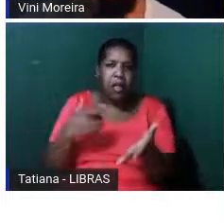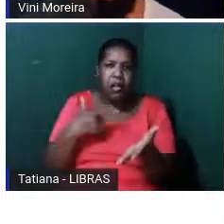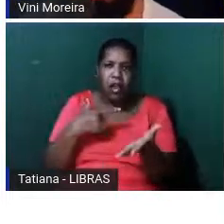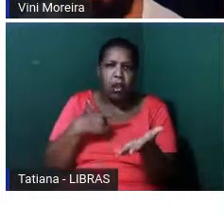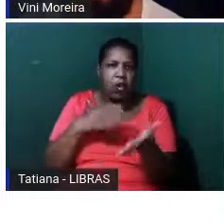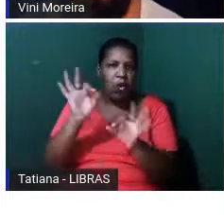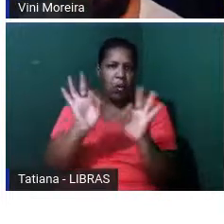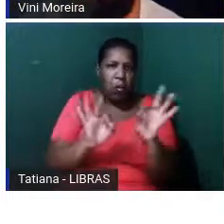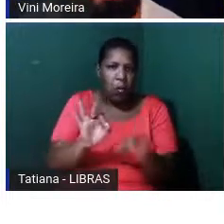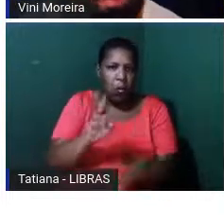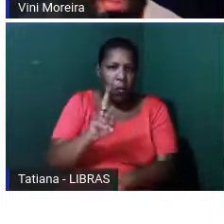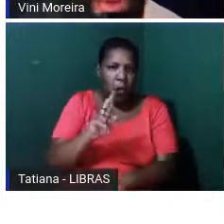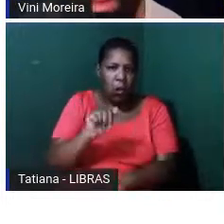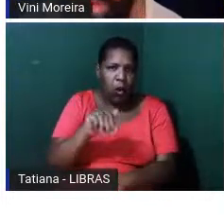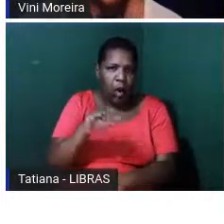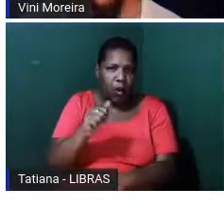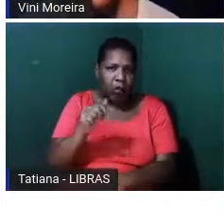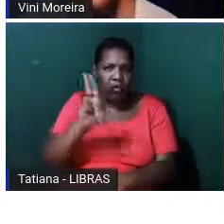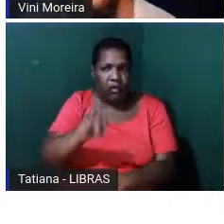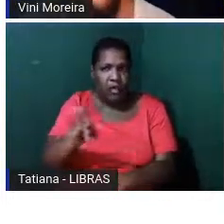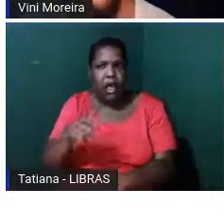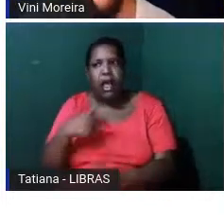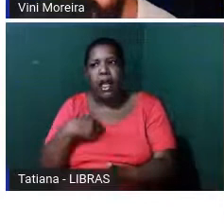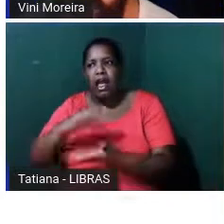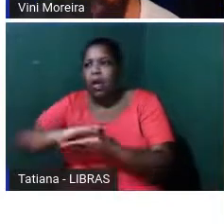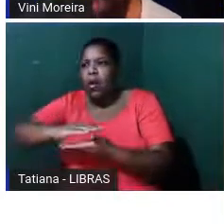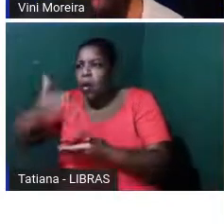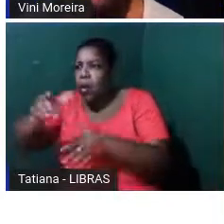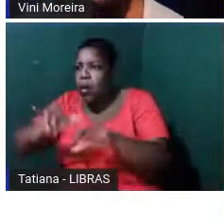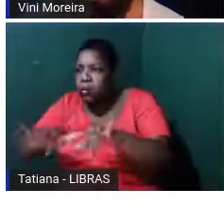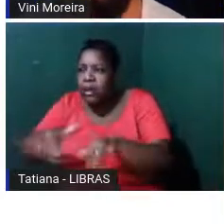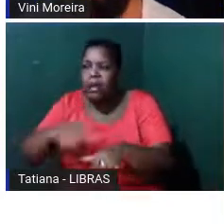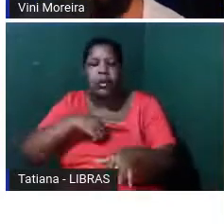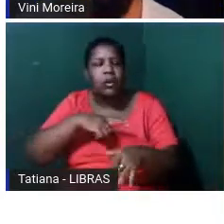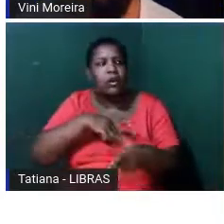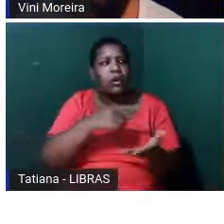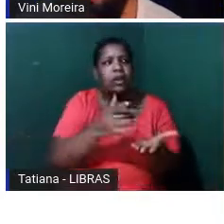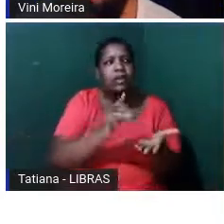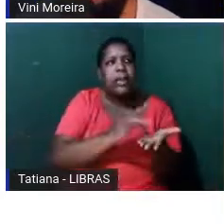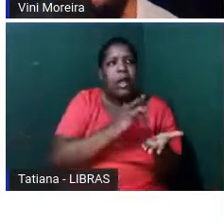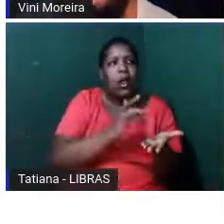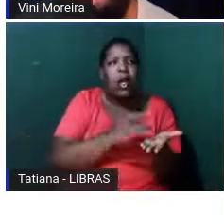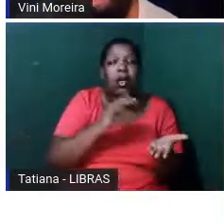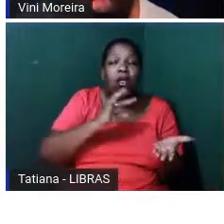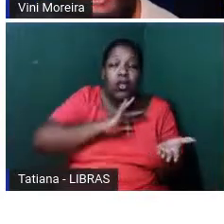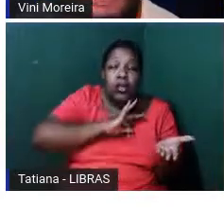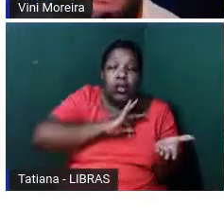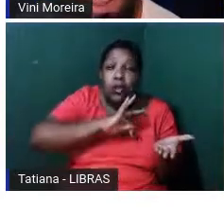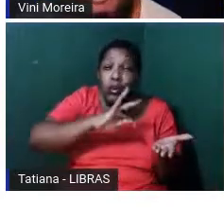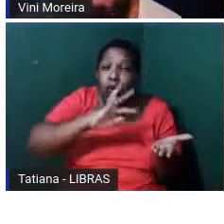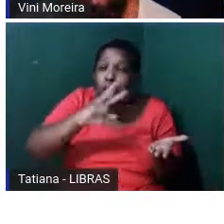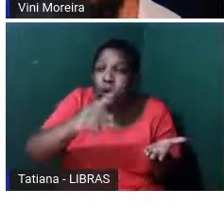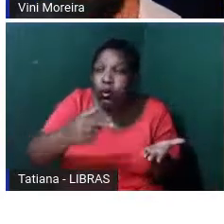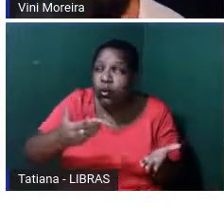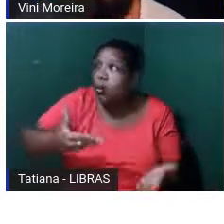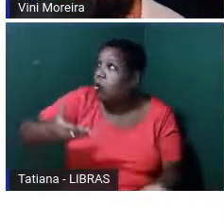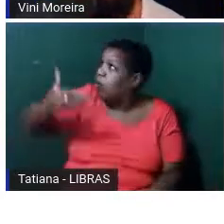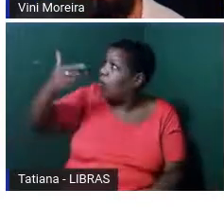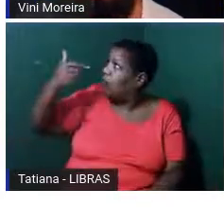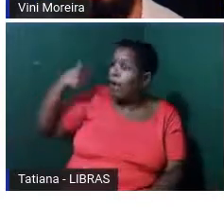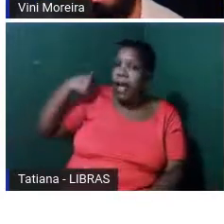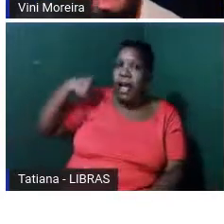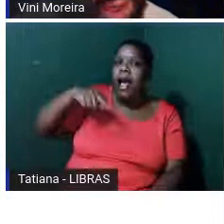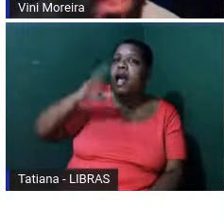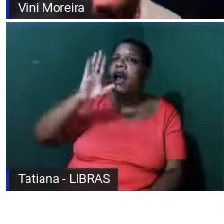foi usado para trabalhar seja no computador seja no celular tudo que a gente está fazendo lá atrás já